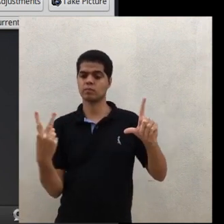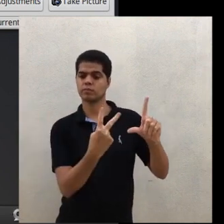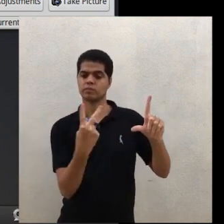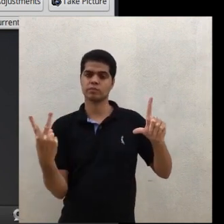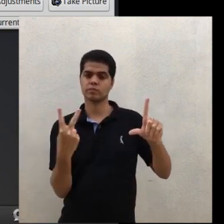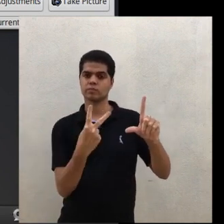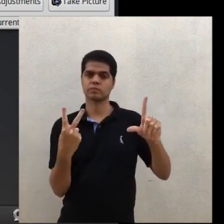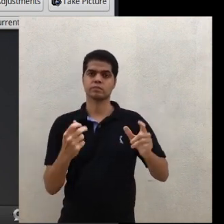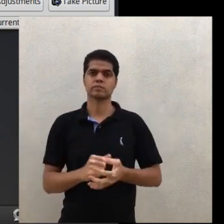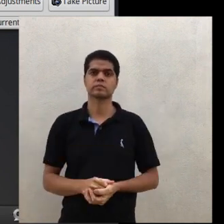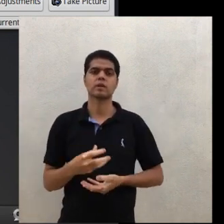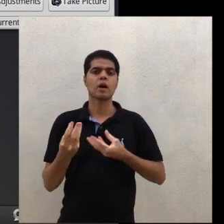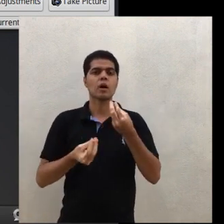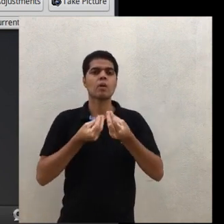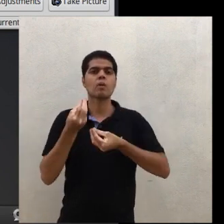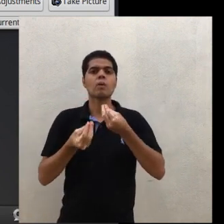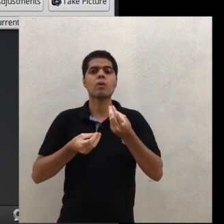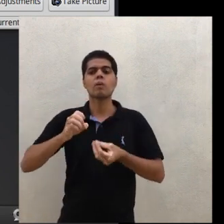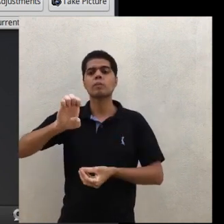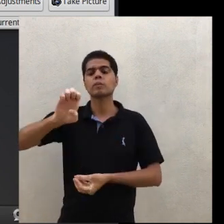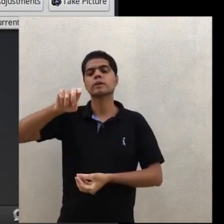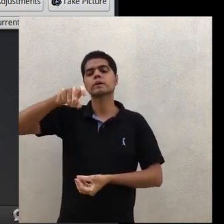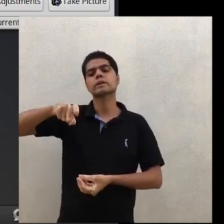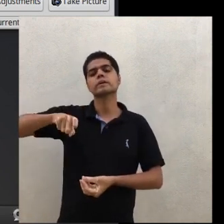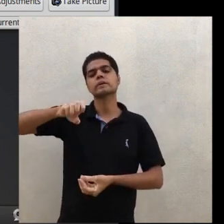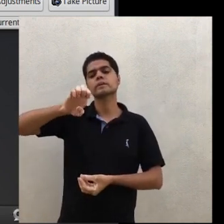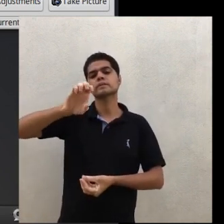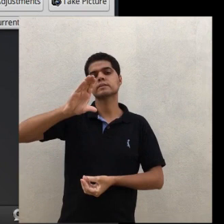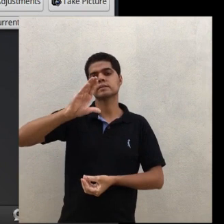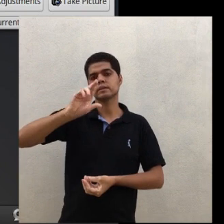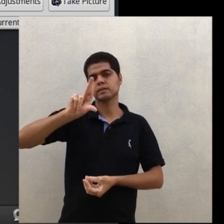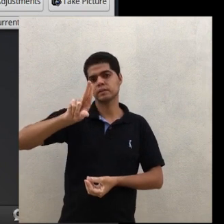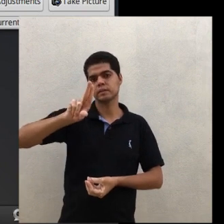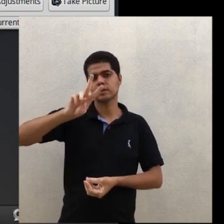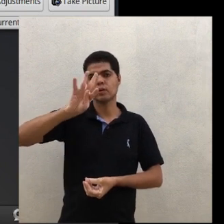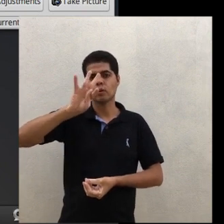no terminal? É muito simples. Eu tenho que vir para essa pasta.